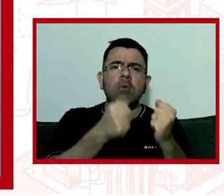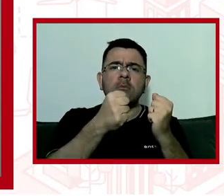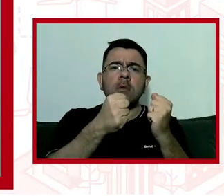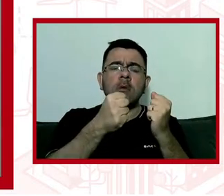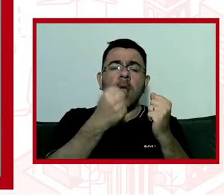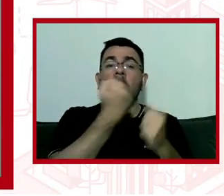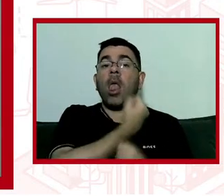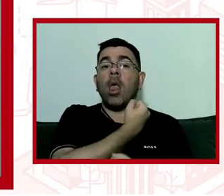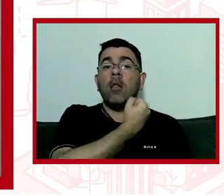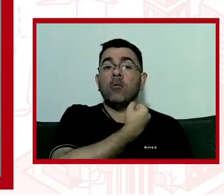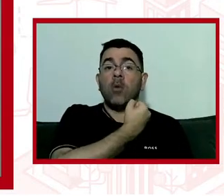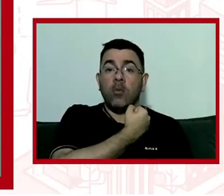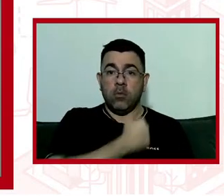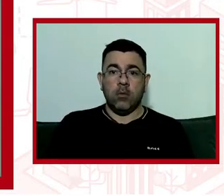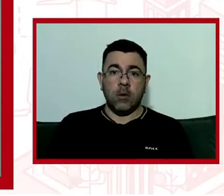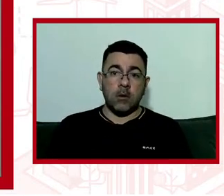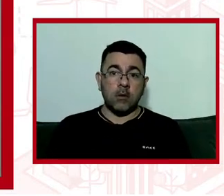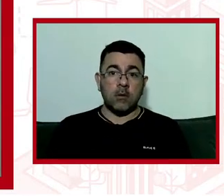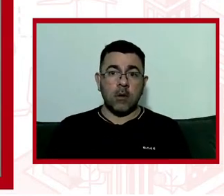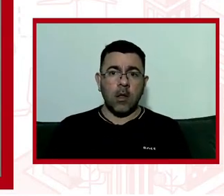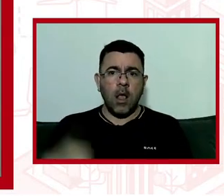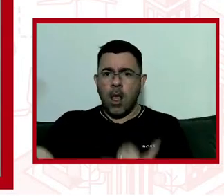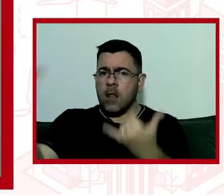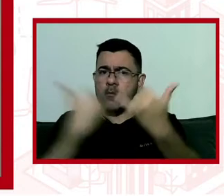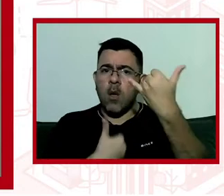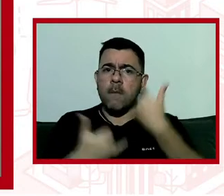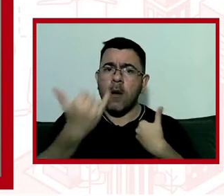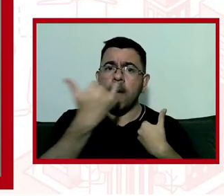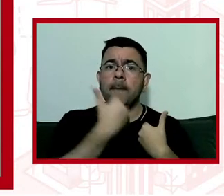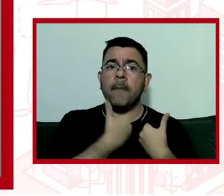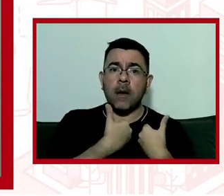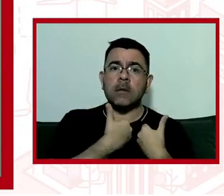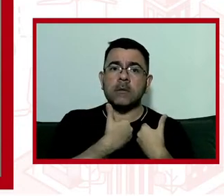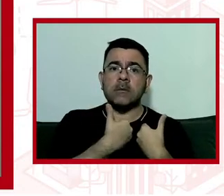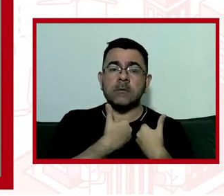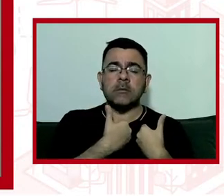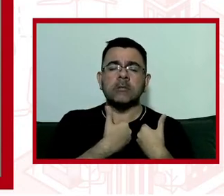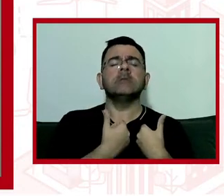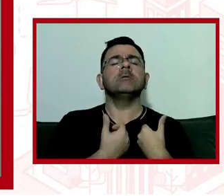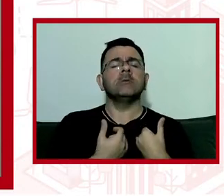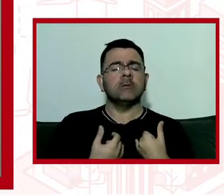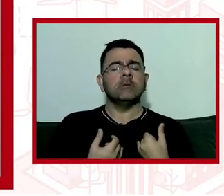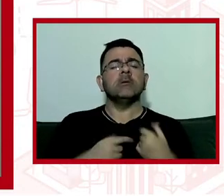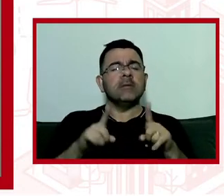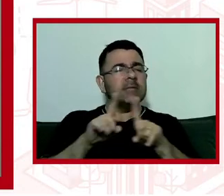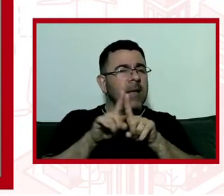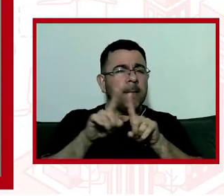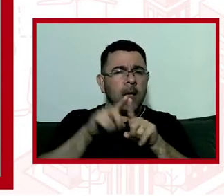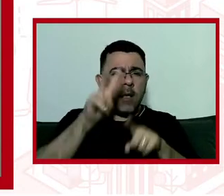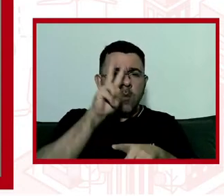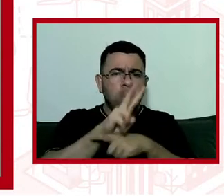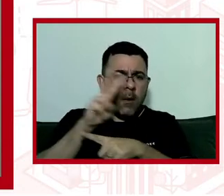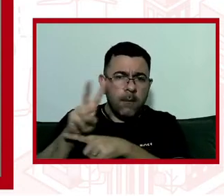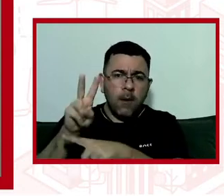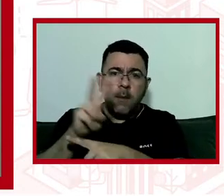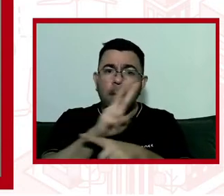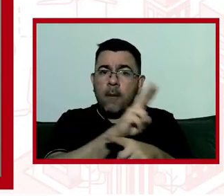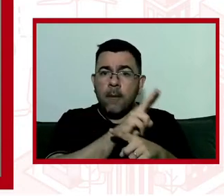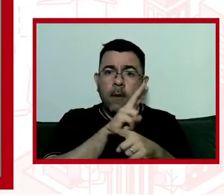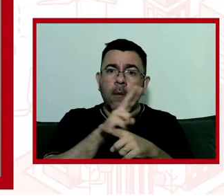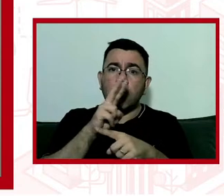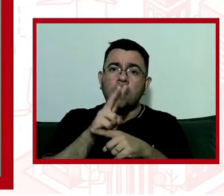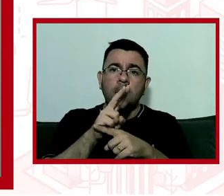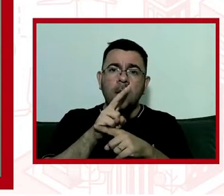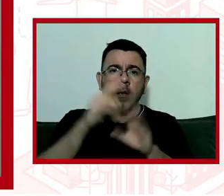gente hoje tem dado tem informação eh com cuidado muito grande eh e algo inegociável de seguir a